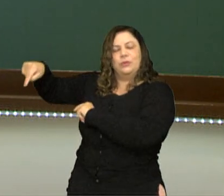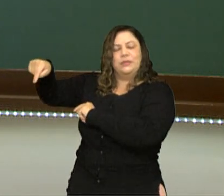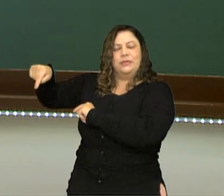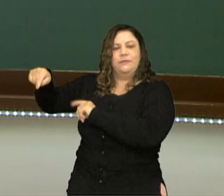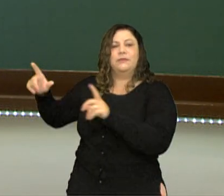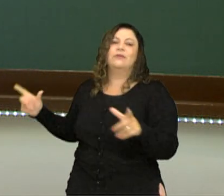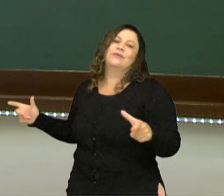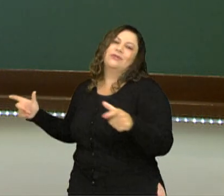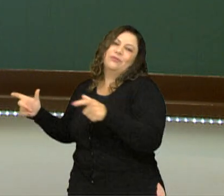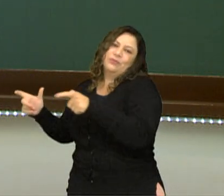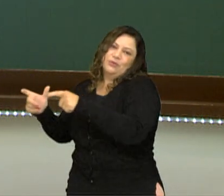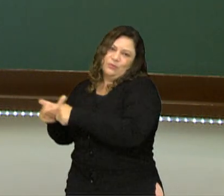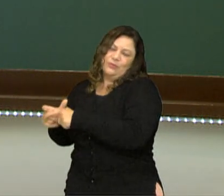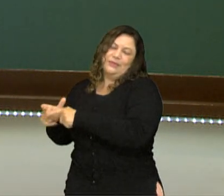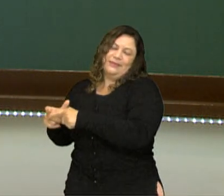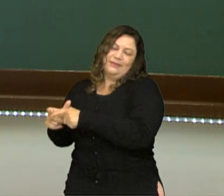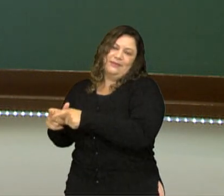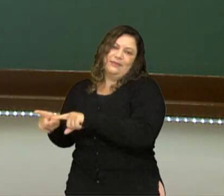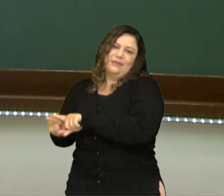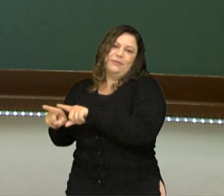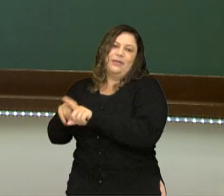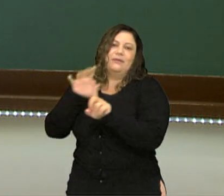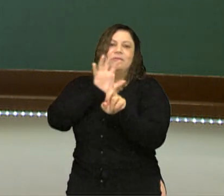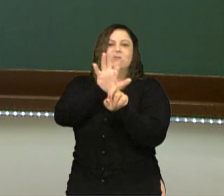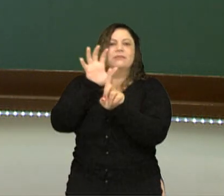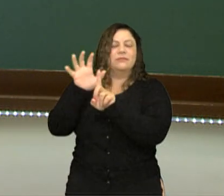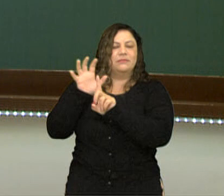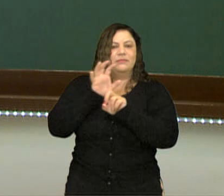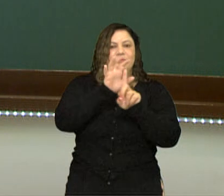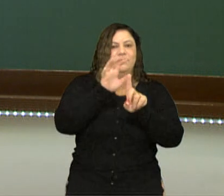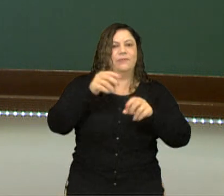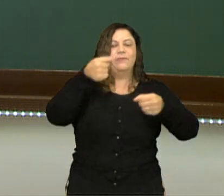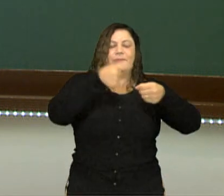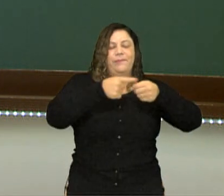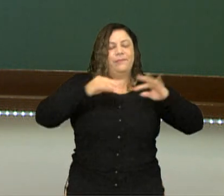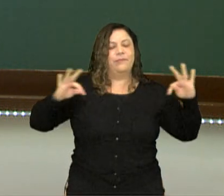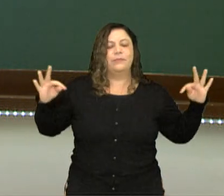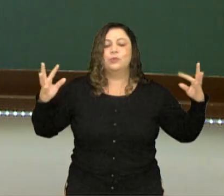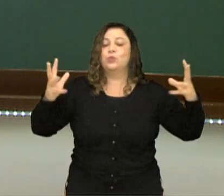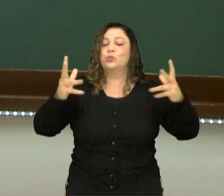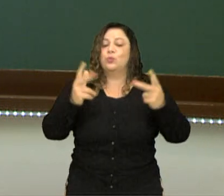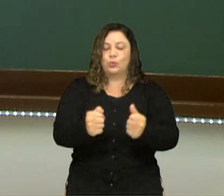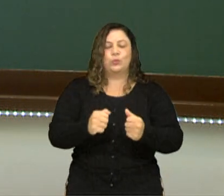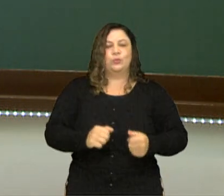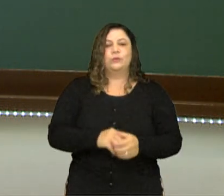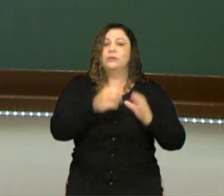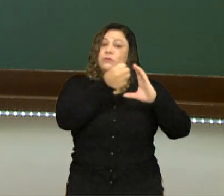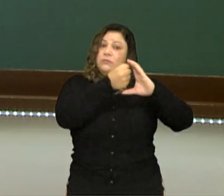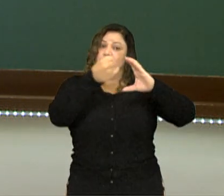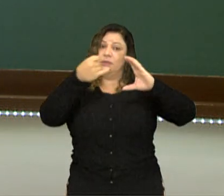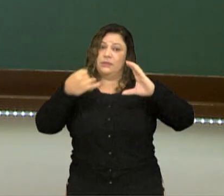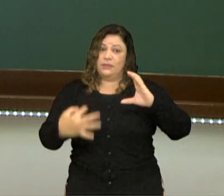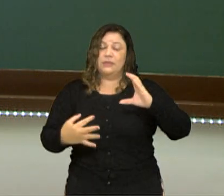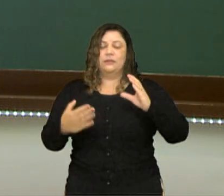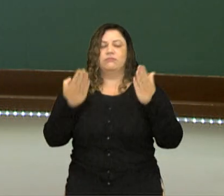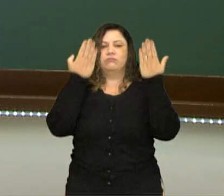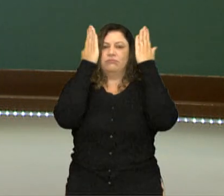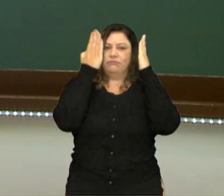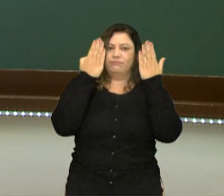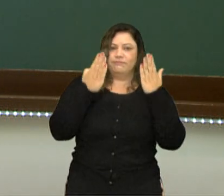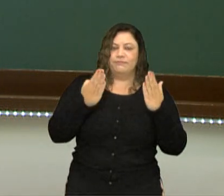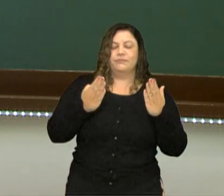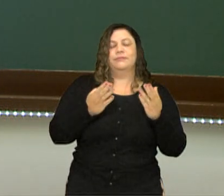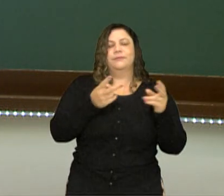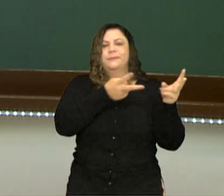produção de alimentos também, o que vai afetar o abastecimento da população em geral. Então, são características que a gente tem que analisar ali quando